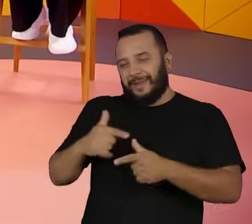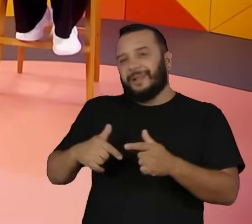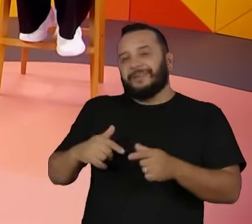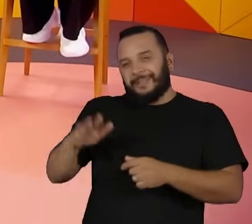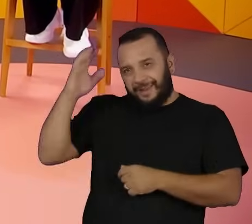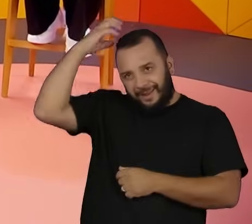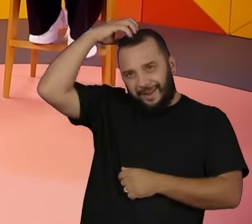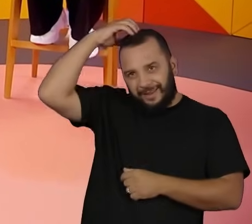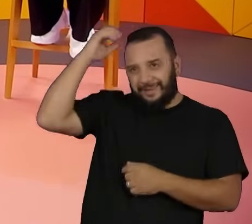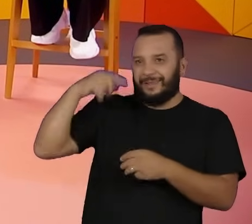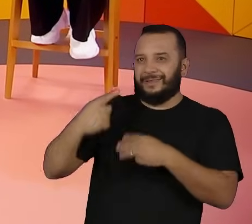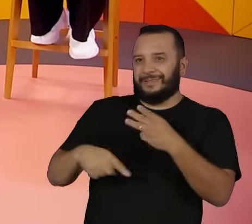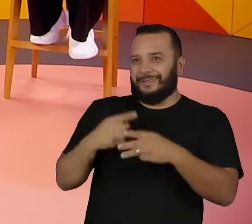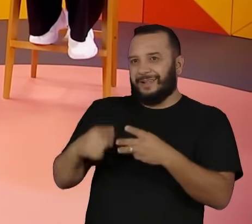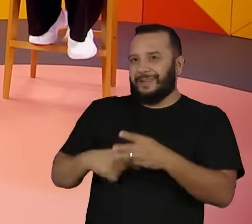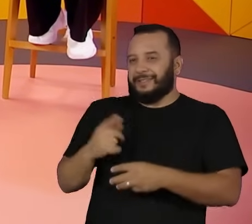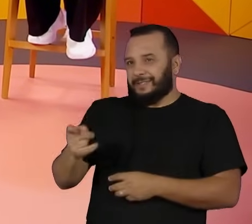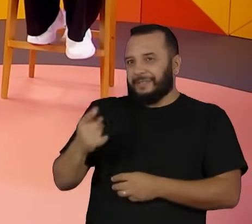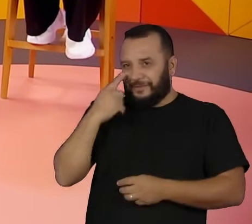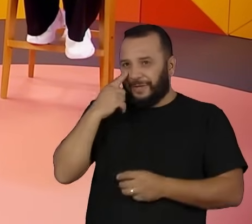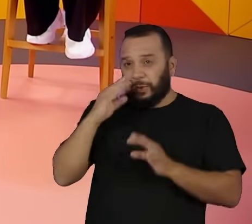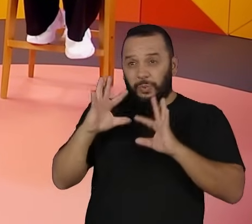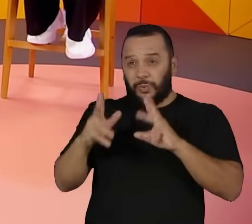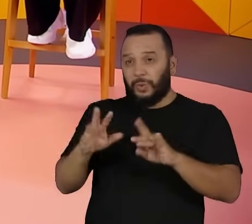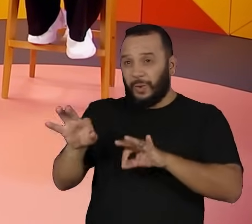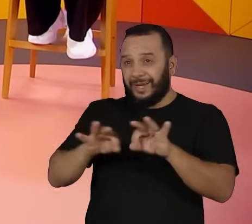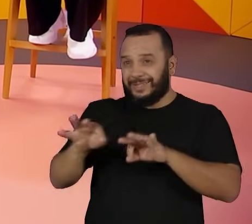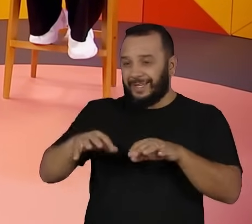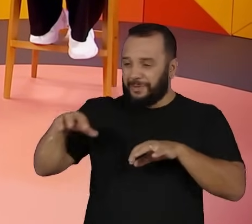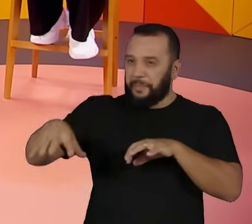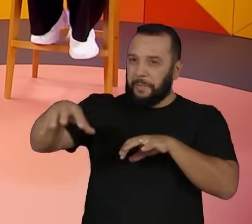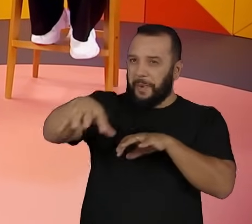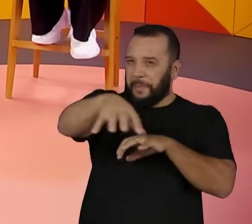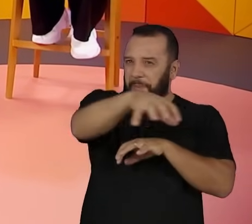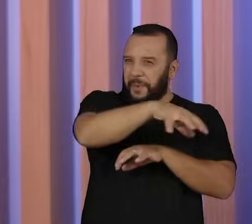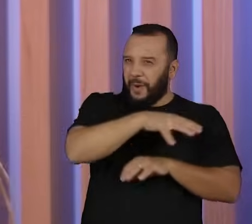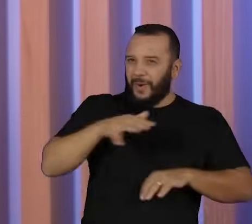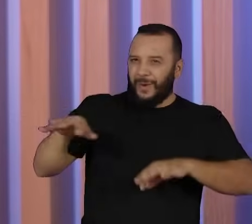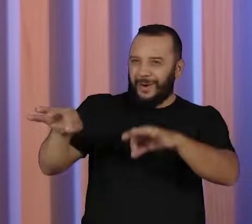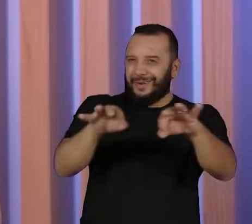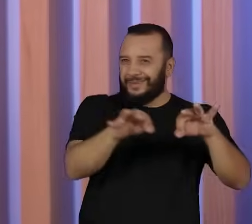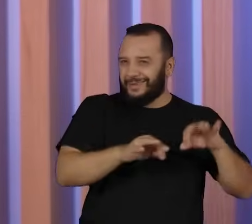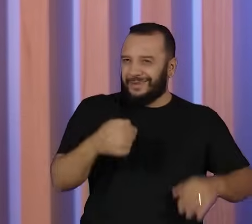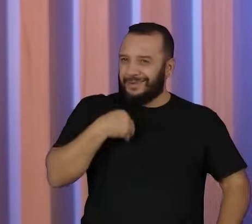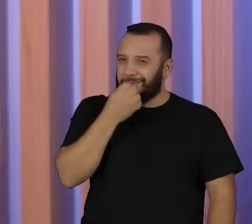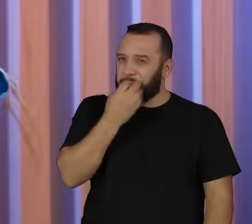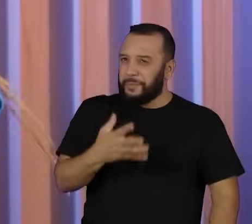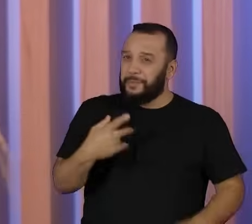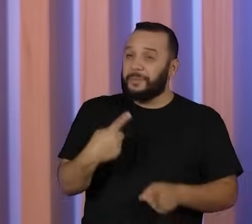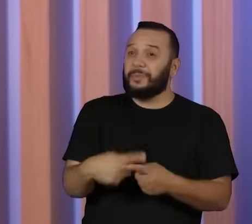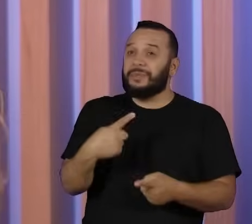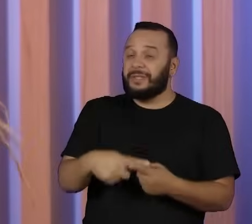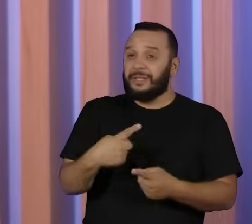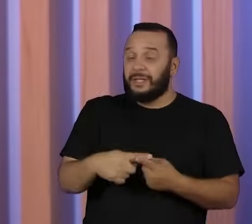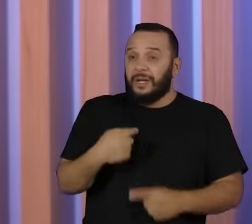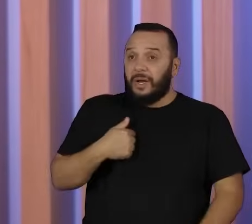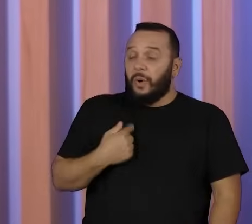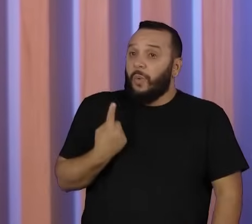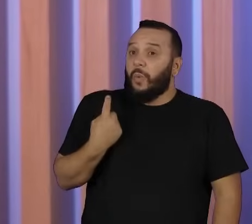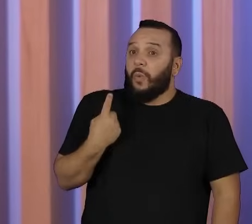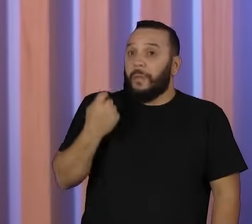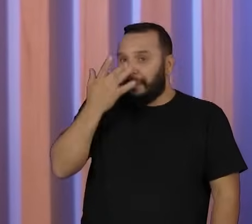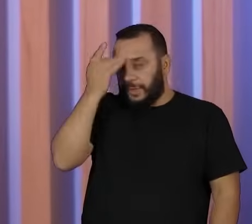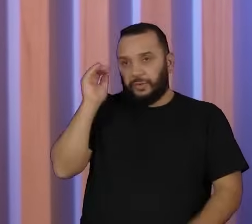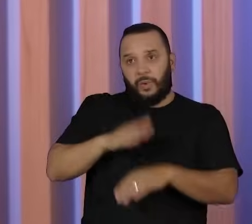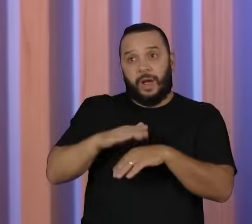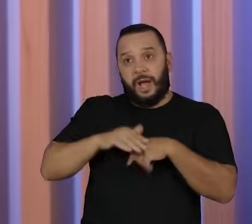agora, esses sistemas totalmente organizados, acho que acontece uma coisa muito bacana aí, porque a gente não tem só uma pessoa que tem essa